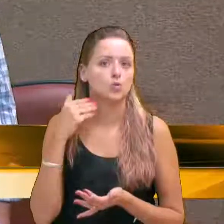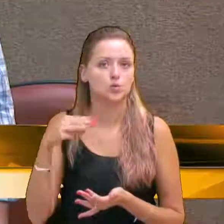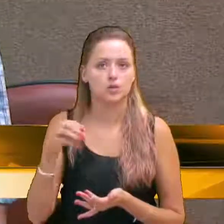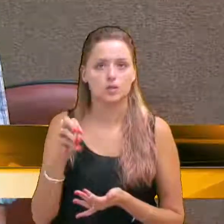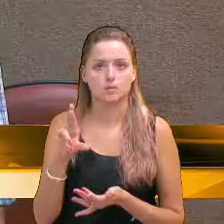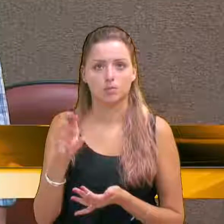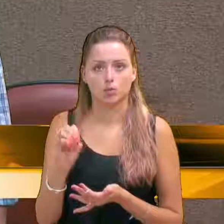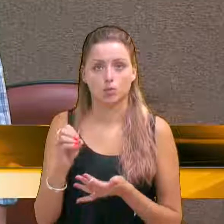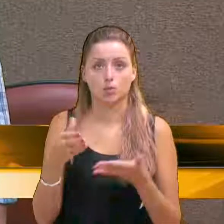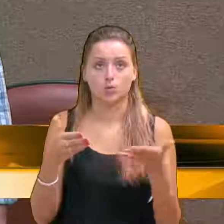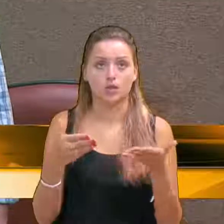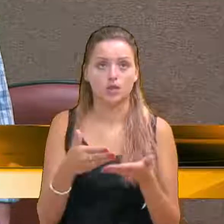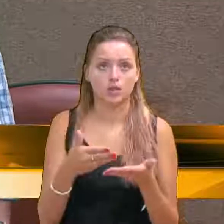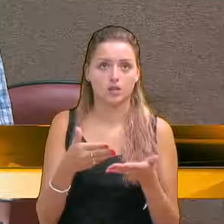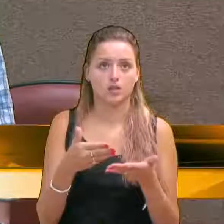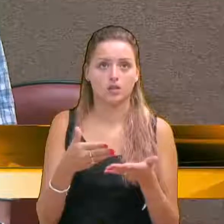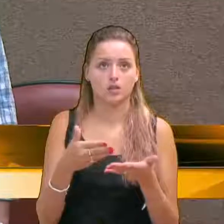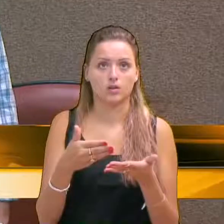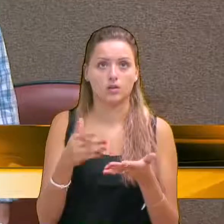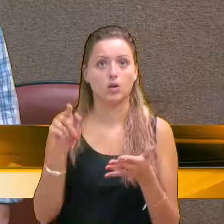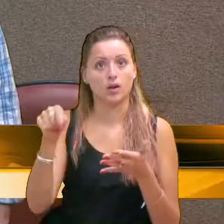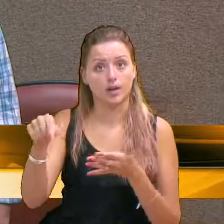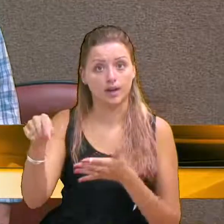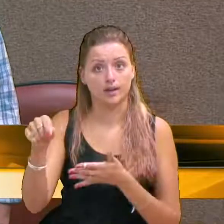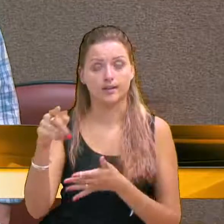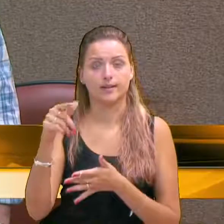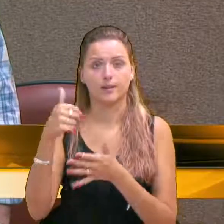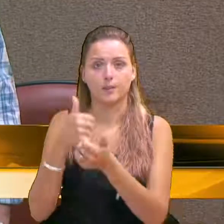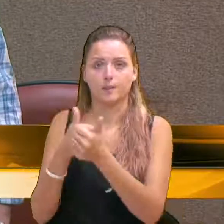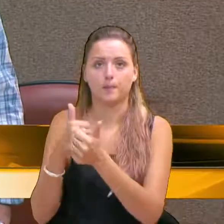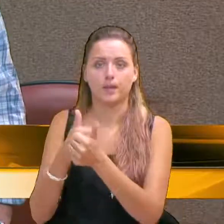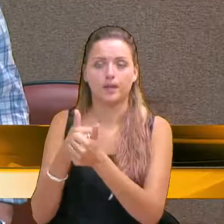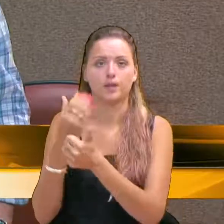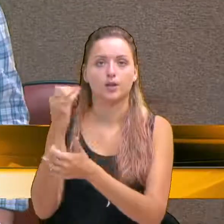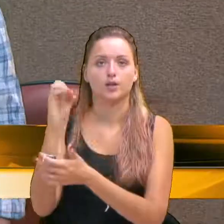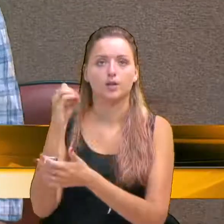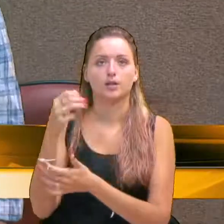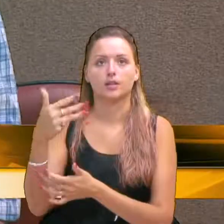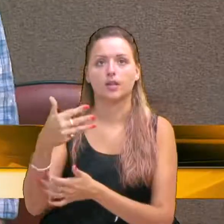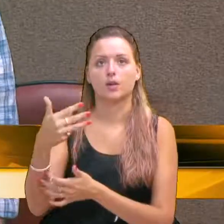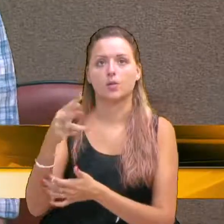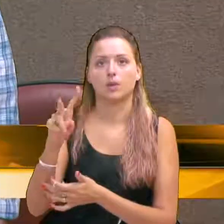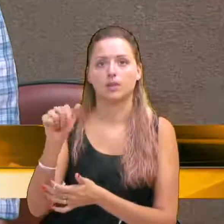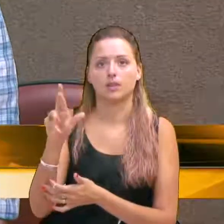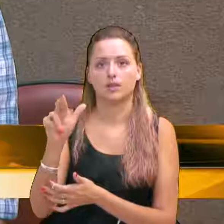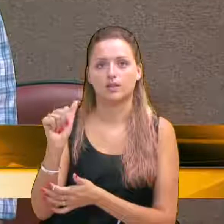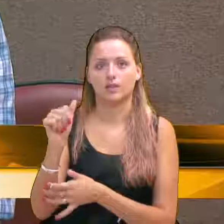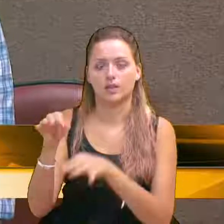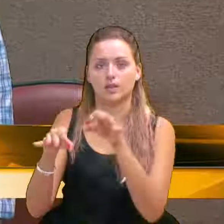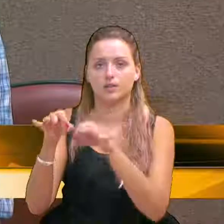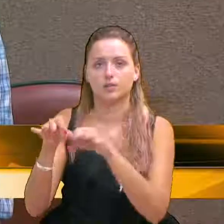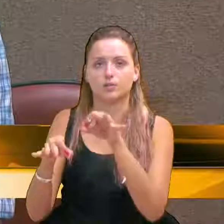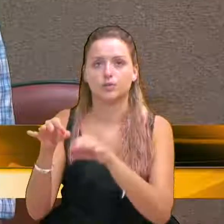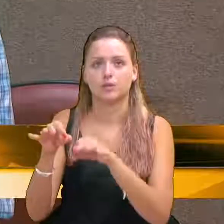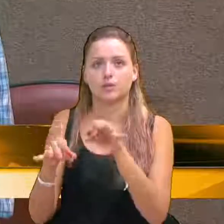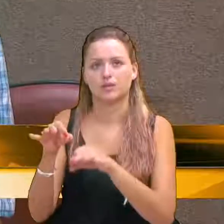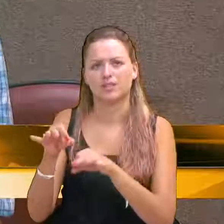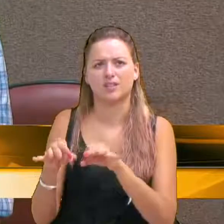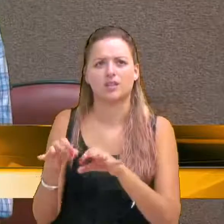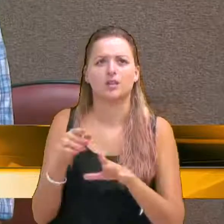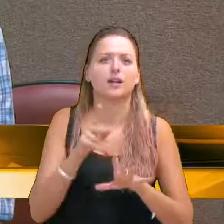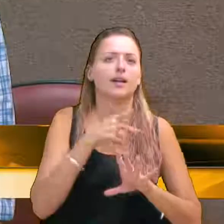agora está aqui em Porto Alegre, na 4ª Vara do Tribunal Regional Federal. Então não é.